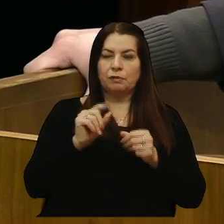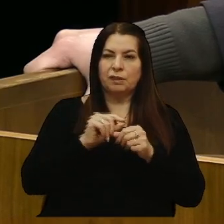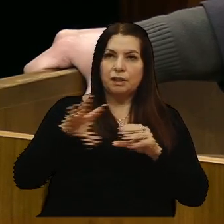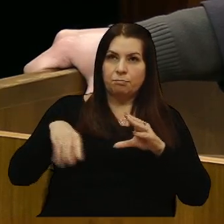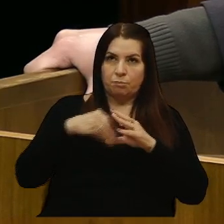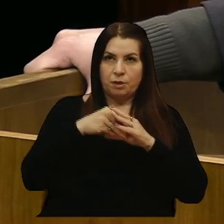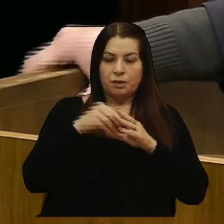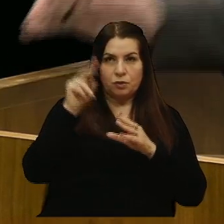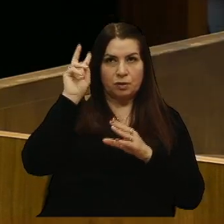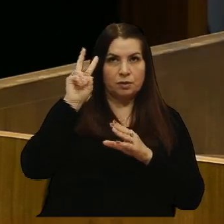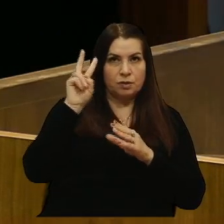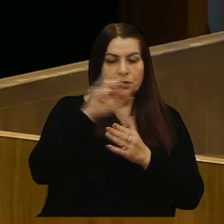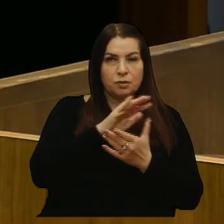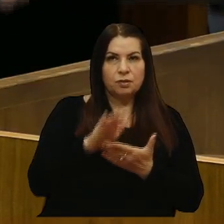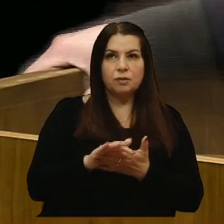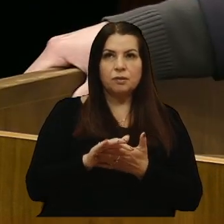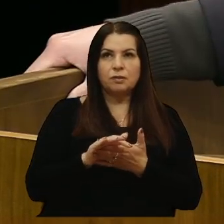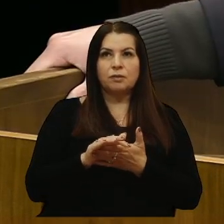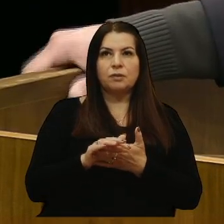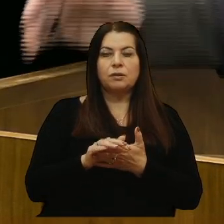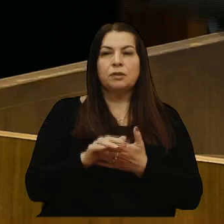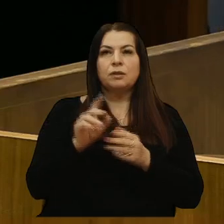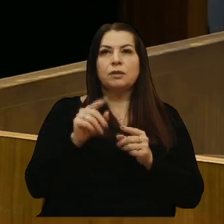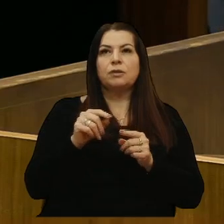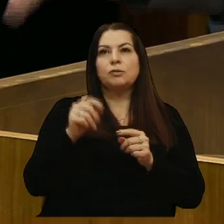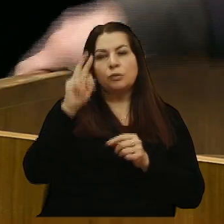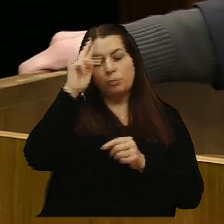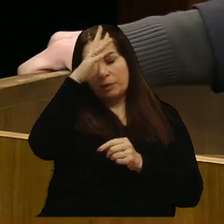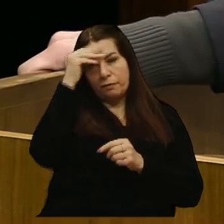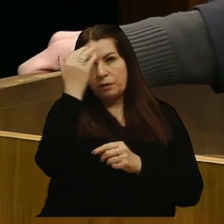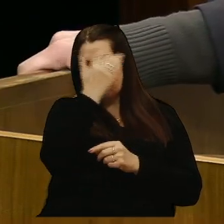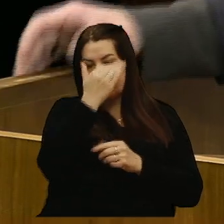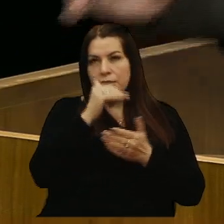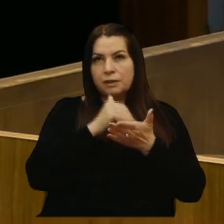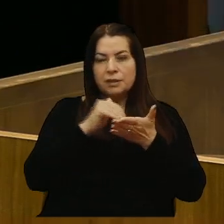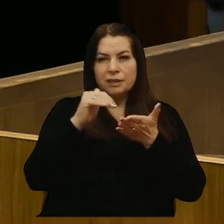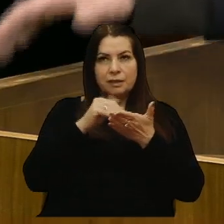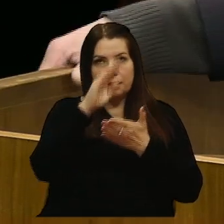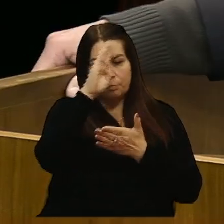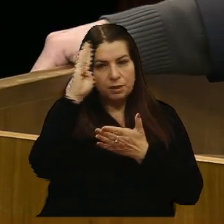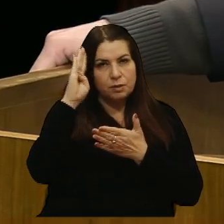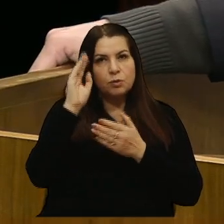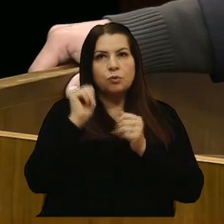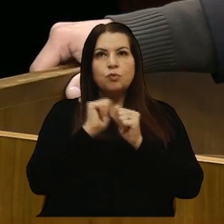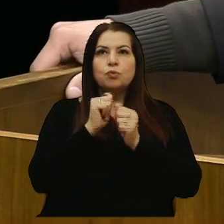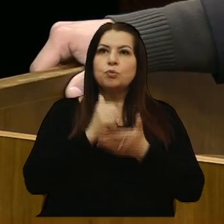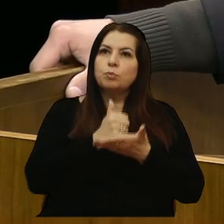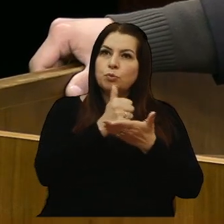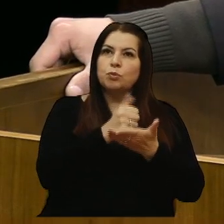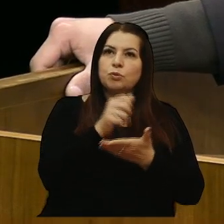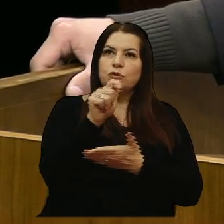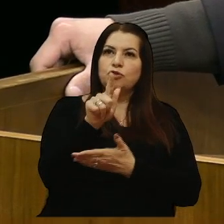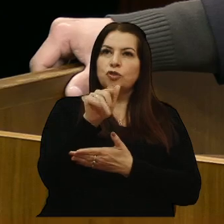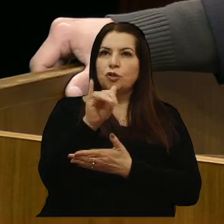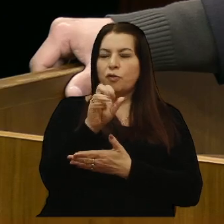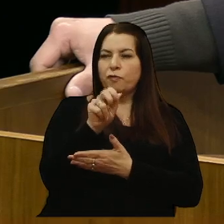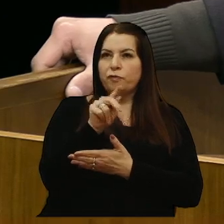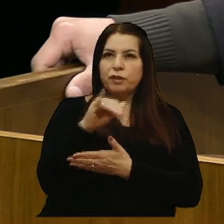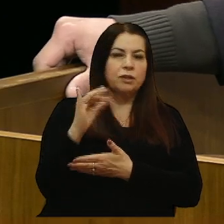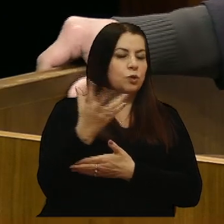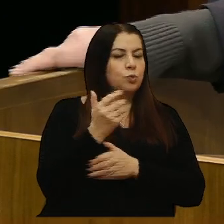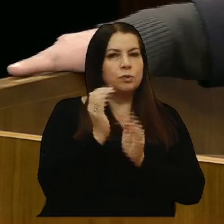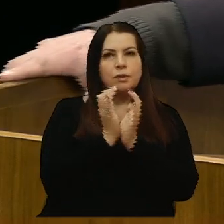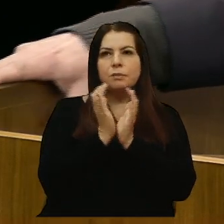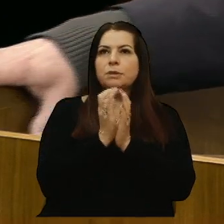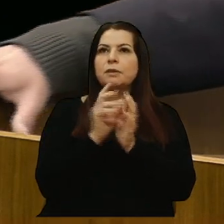parte dessa história, e junto com o prefeito Adiló, secretário Bressan, o adjunto Giovanni e toda a sua equipe,